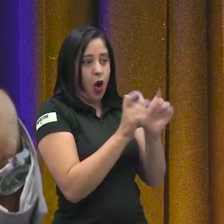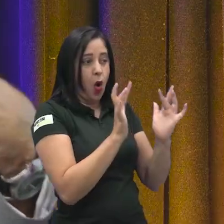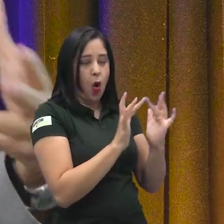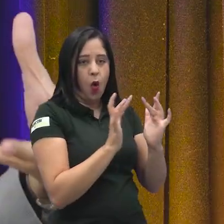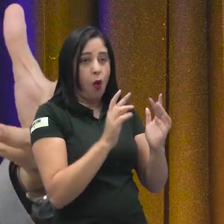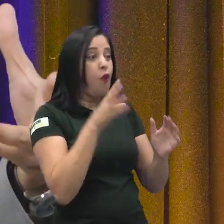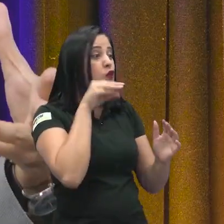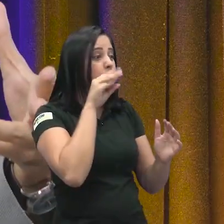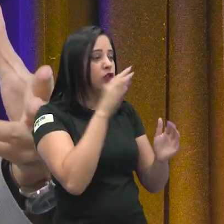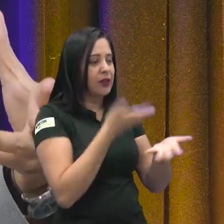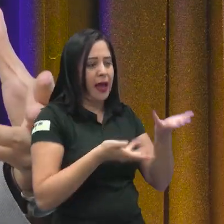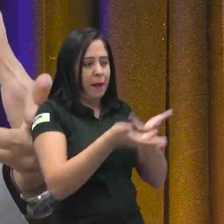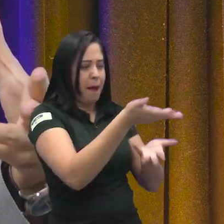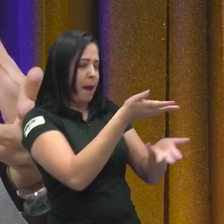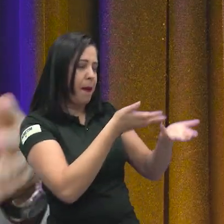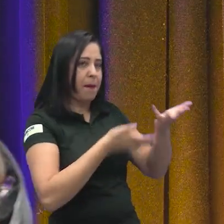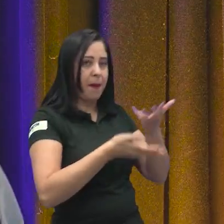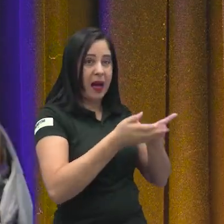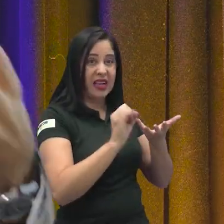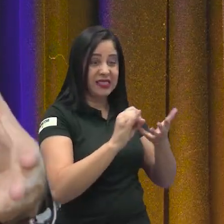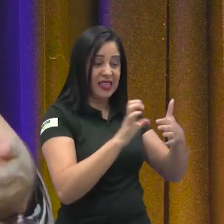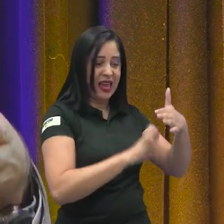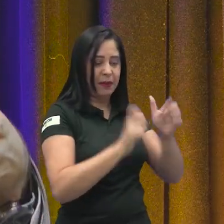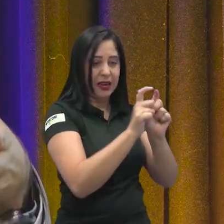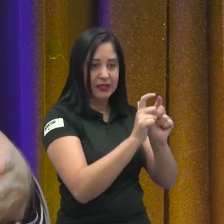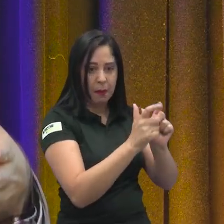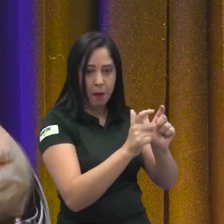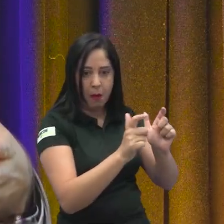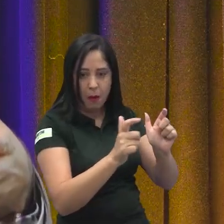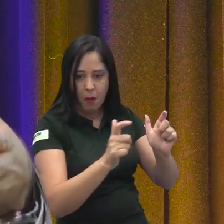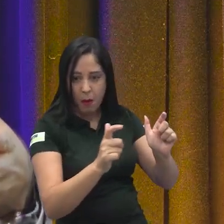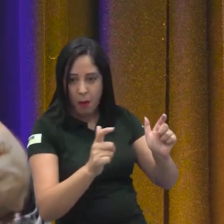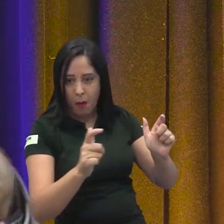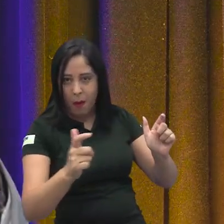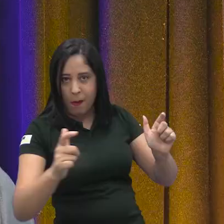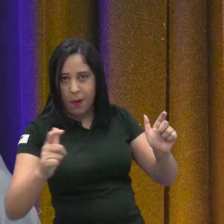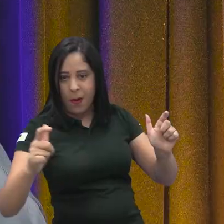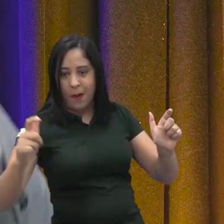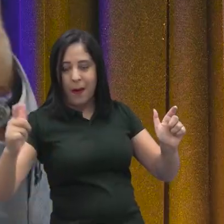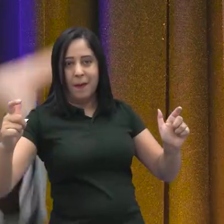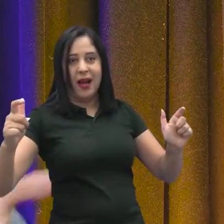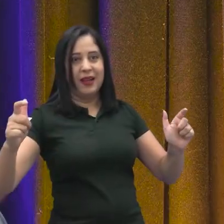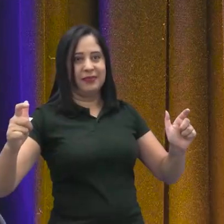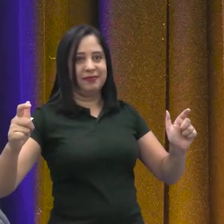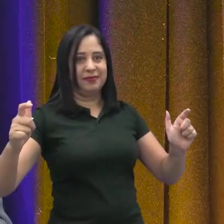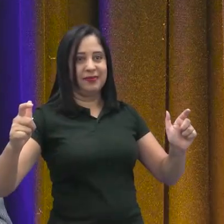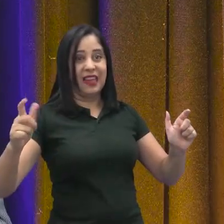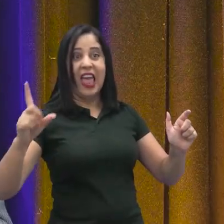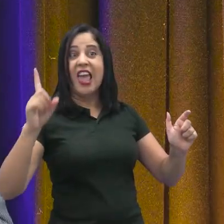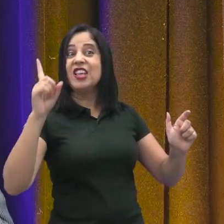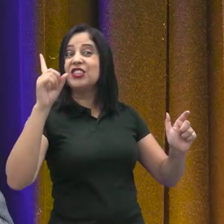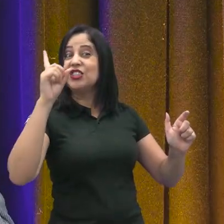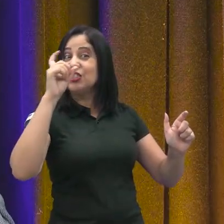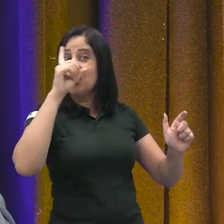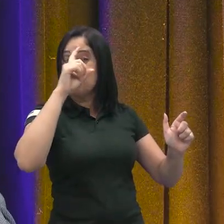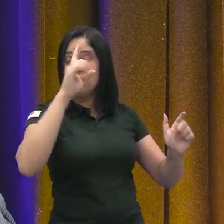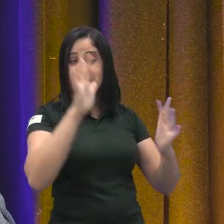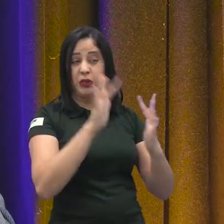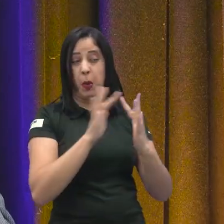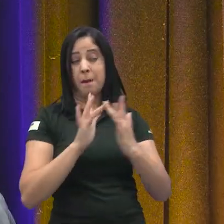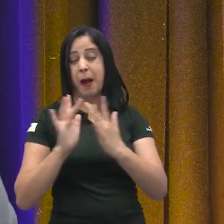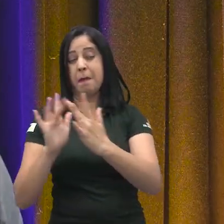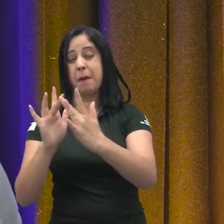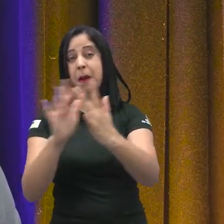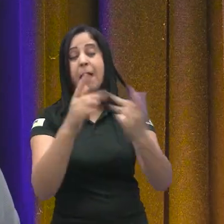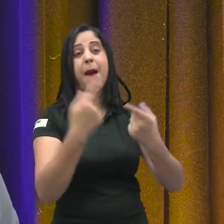Quanto mais a sua empresa cresce, maior a dificuldade de você transferir esse conhecimento. E aí, muitas vezes, a